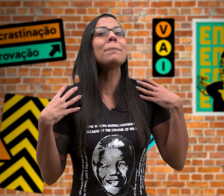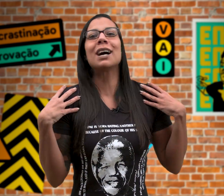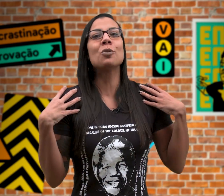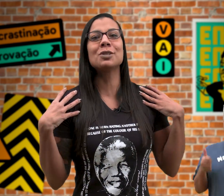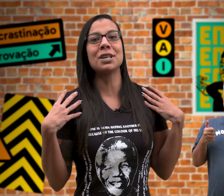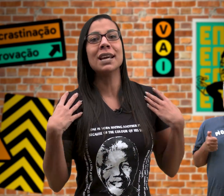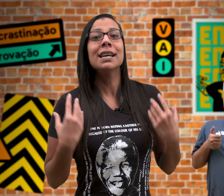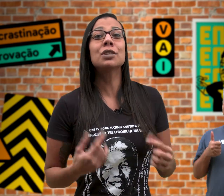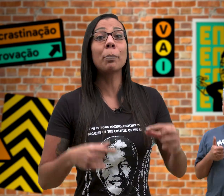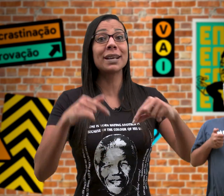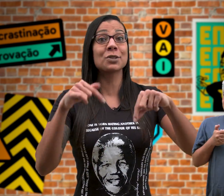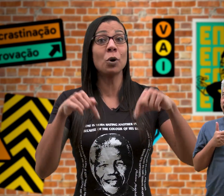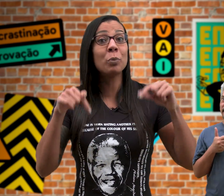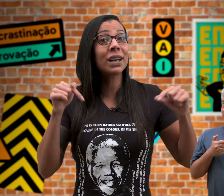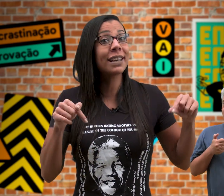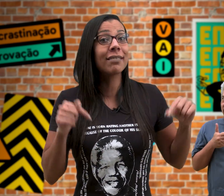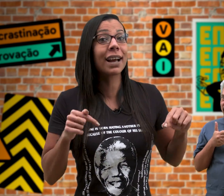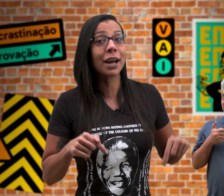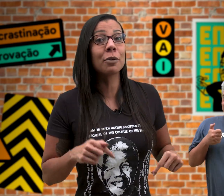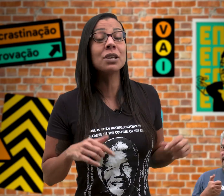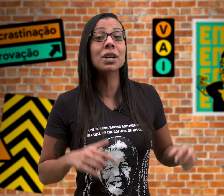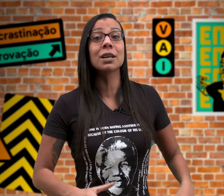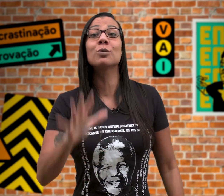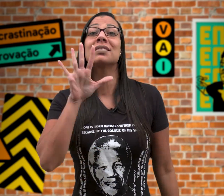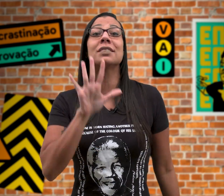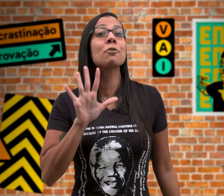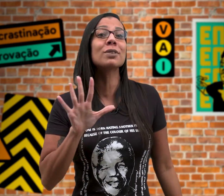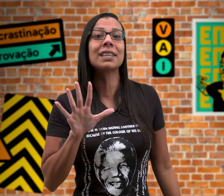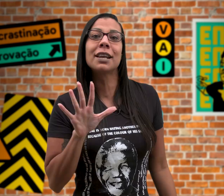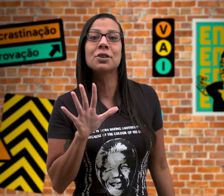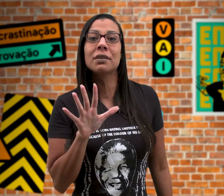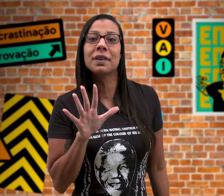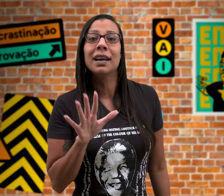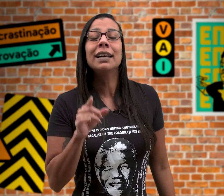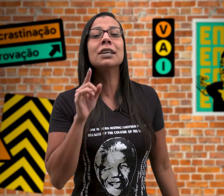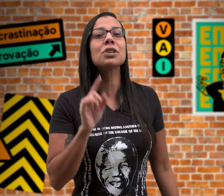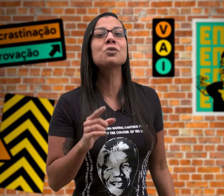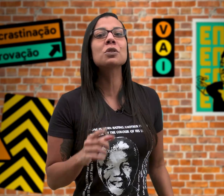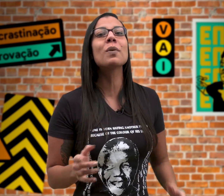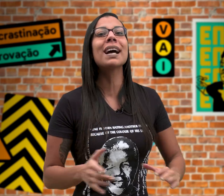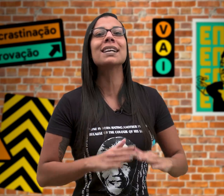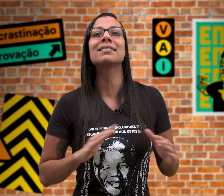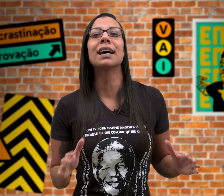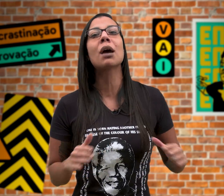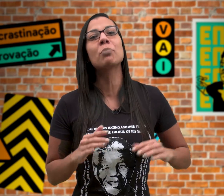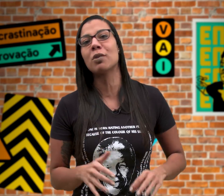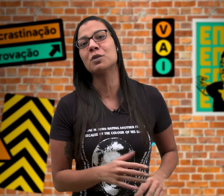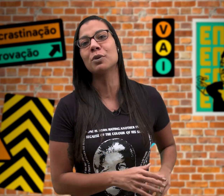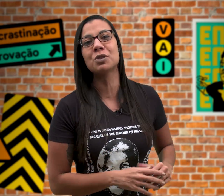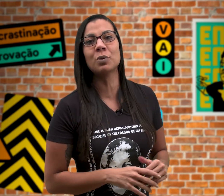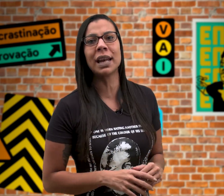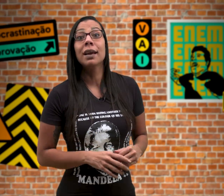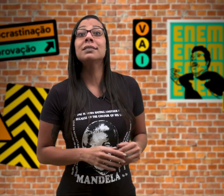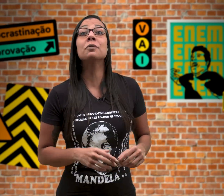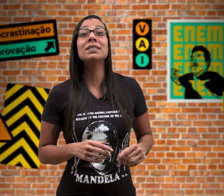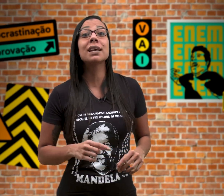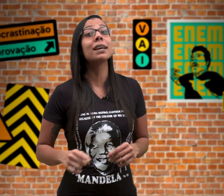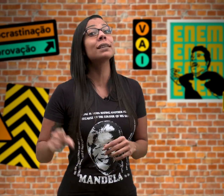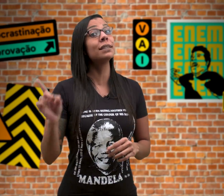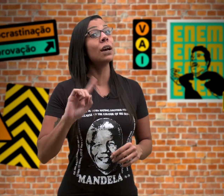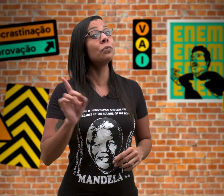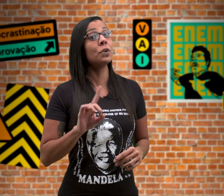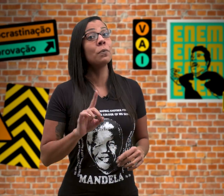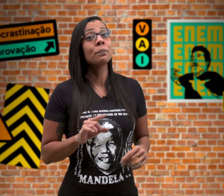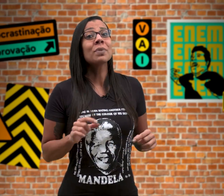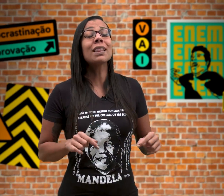meu amado Odinha já passou por aqui no canal indicando 5 séries de TV que te ajudam a arrasar na prova de biologia do Enem. Se você